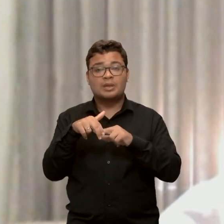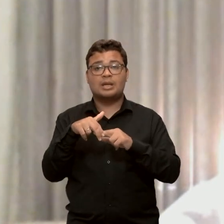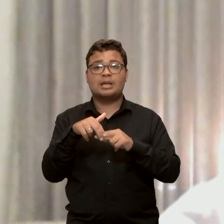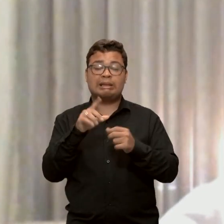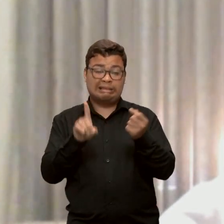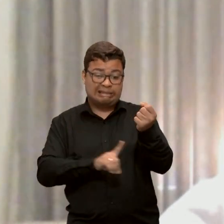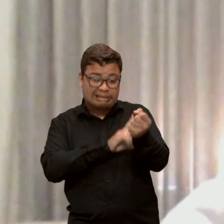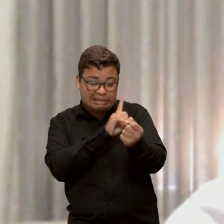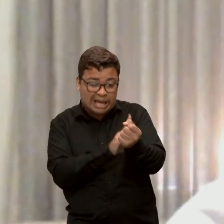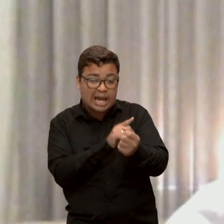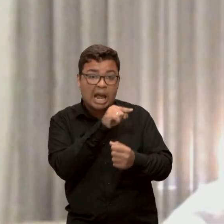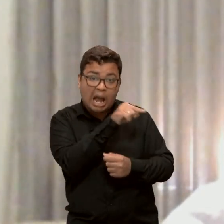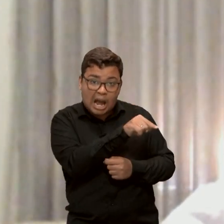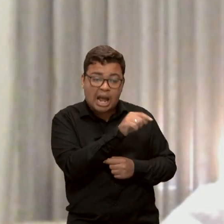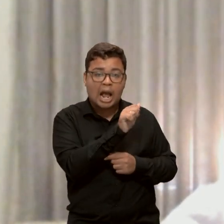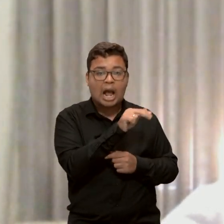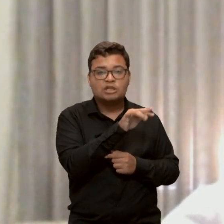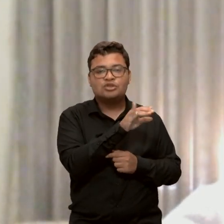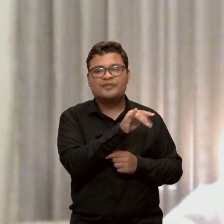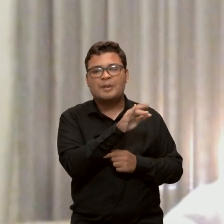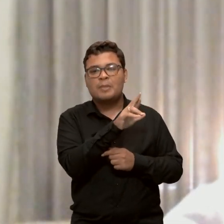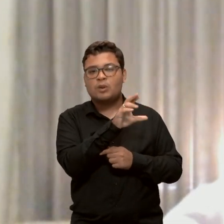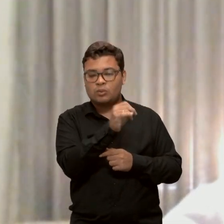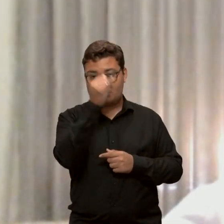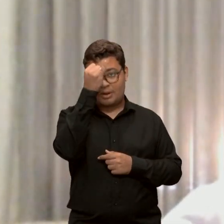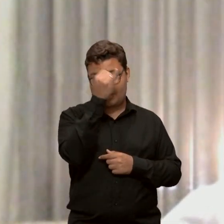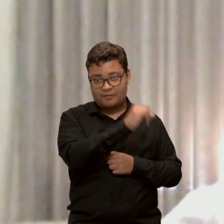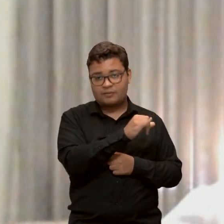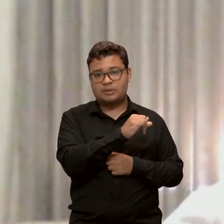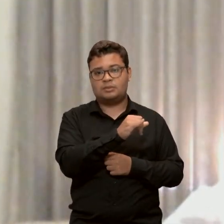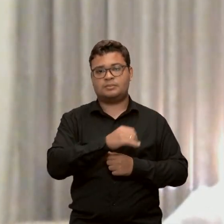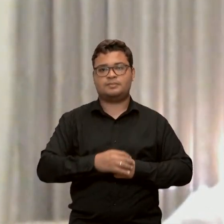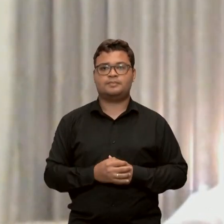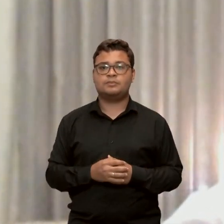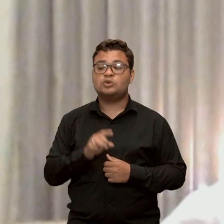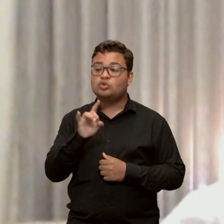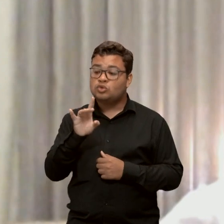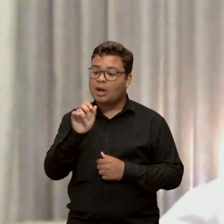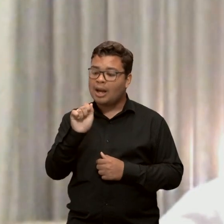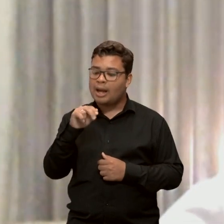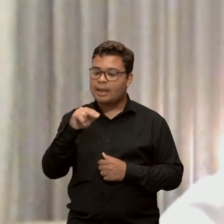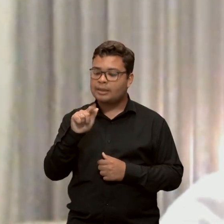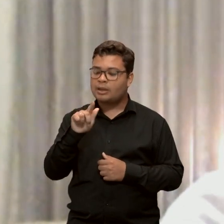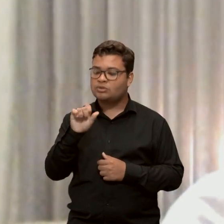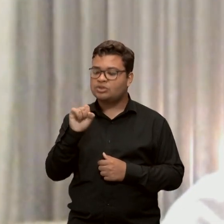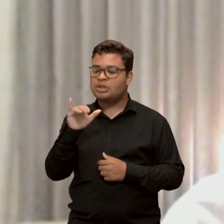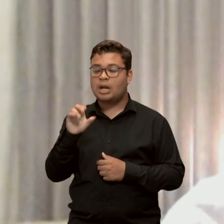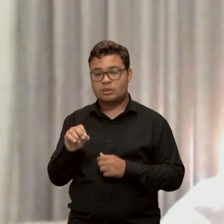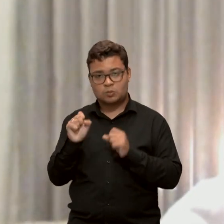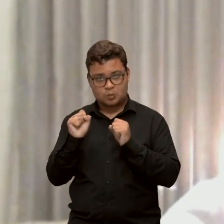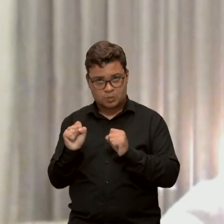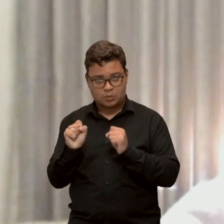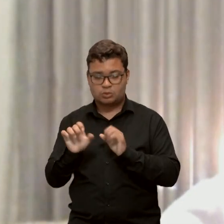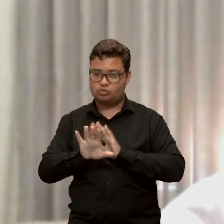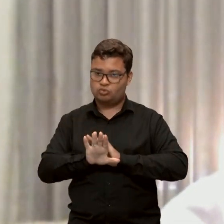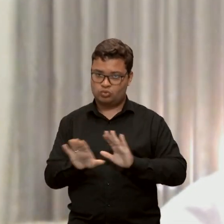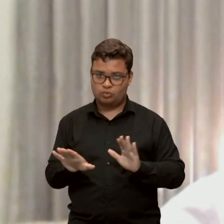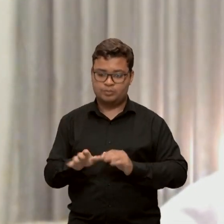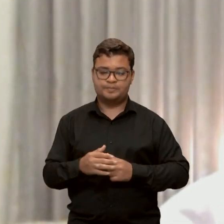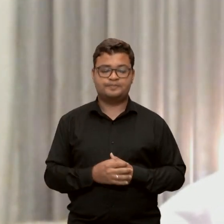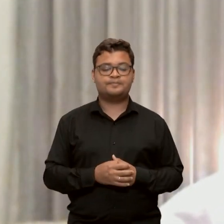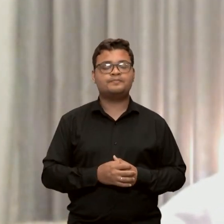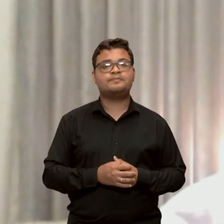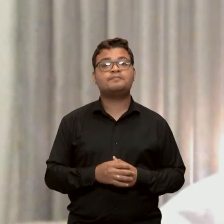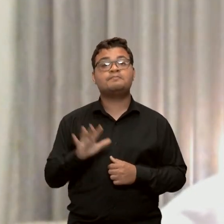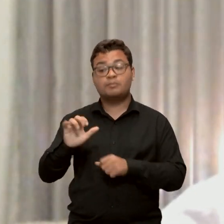Hemorragias, por exemplo, vomitar com sangue porque o estômago sangrou pelo uso do anti-inflamatório. Então, assim, os anti-inflamatórios